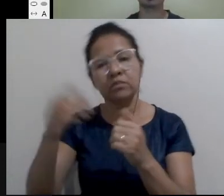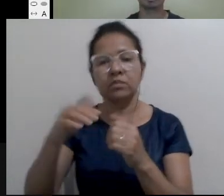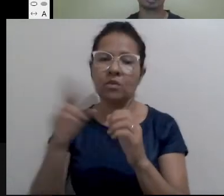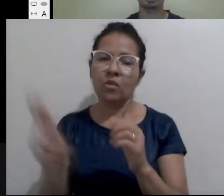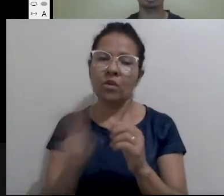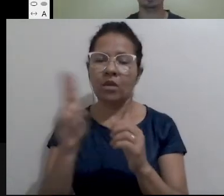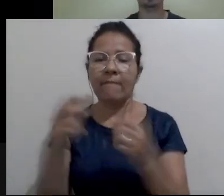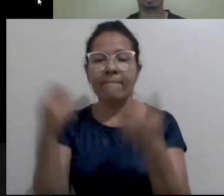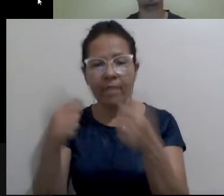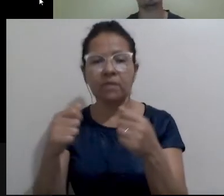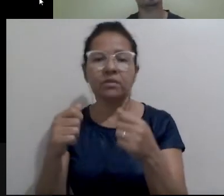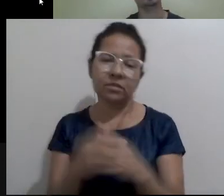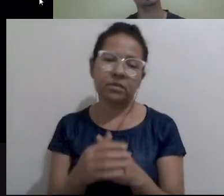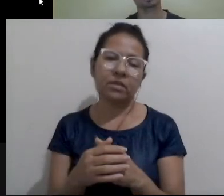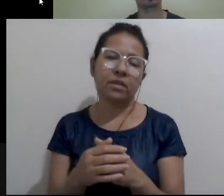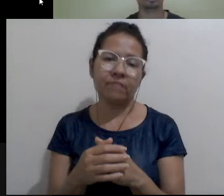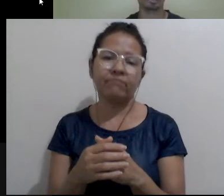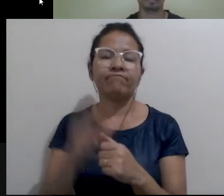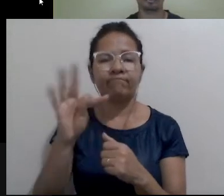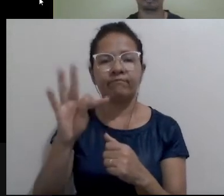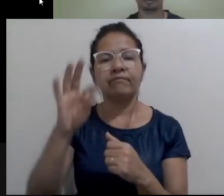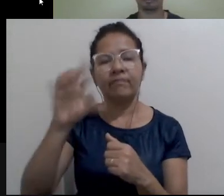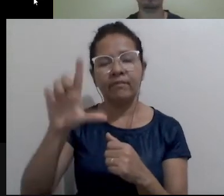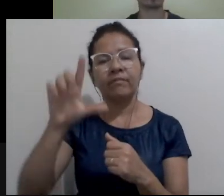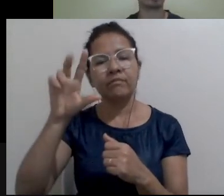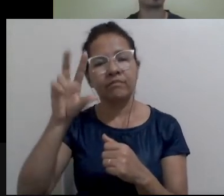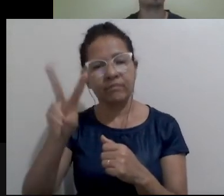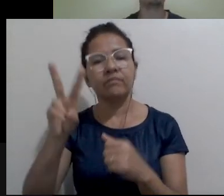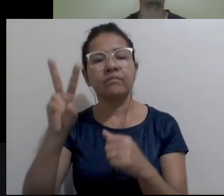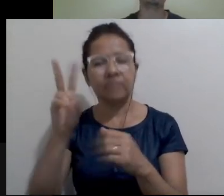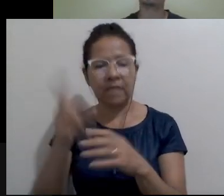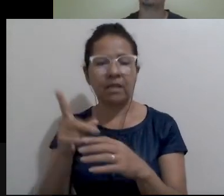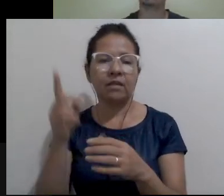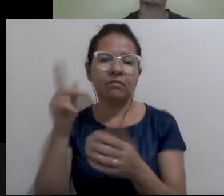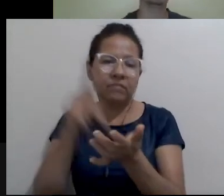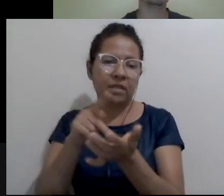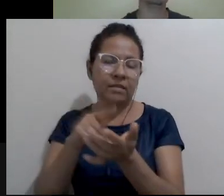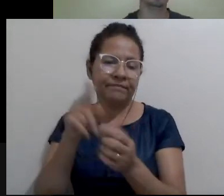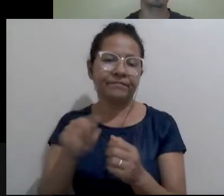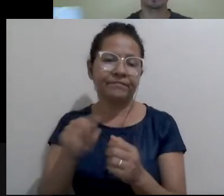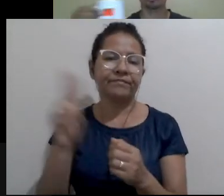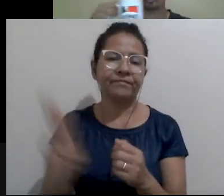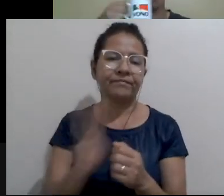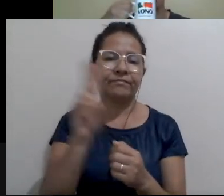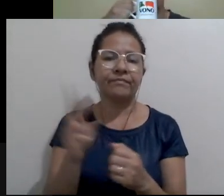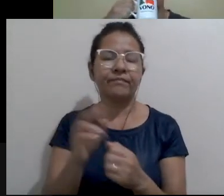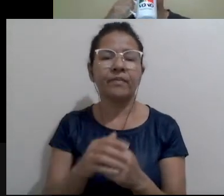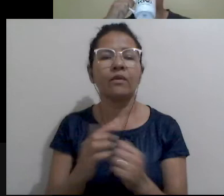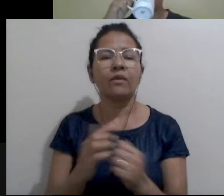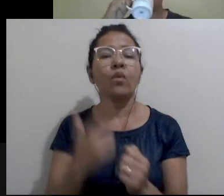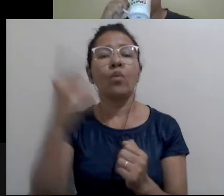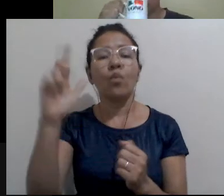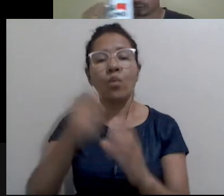a necessidade para formar. Isso segundo a TLV, tá bom? Outra característica que nós vimos é que o composto